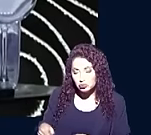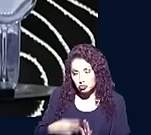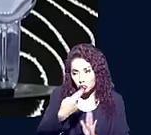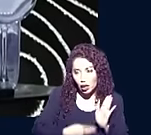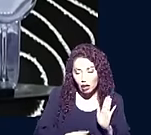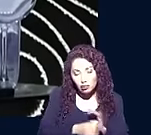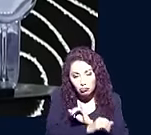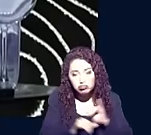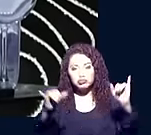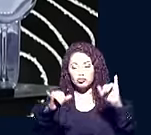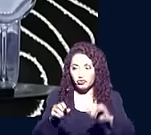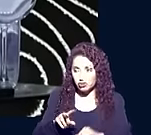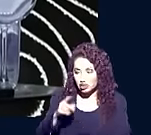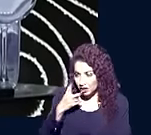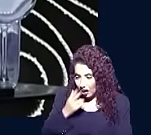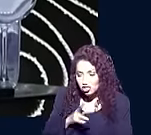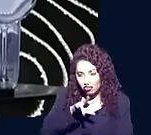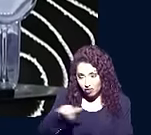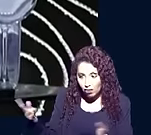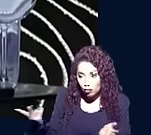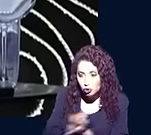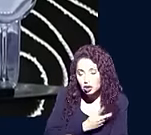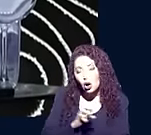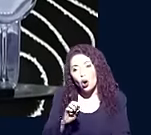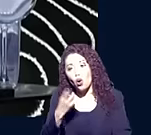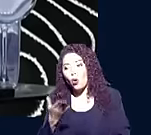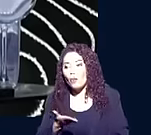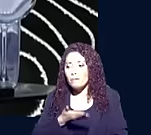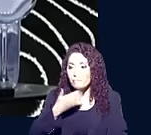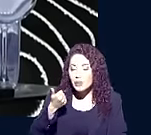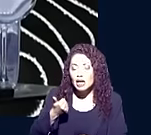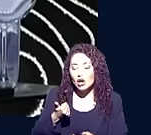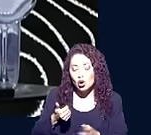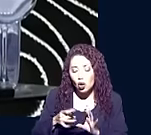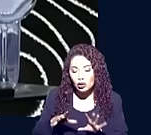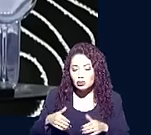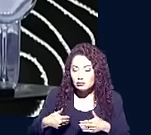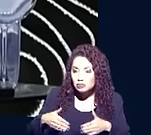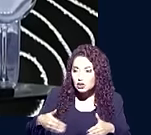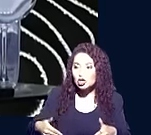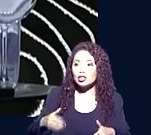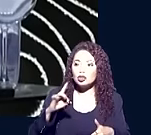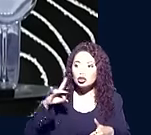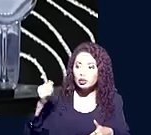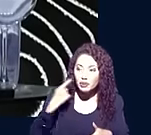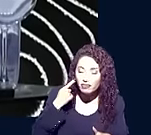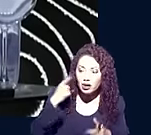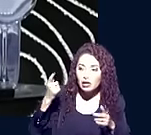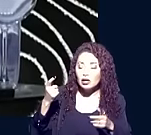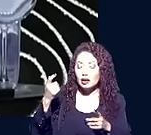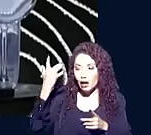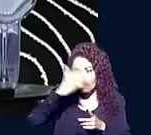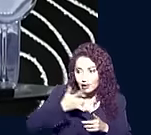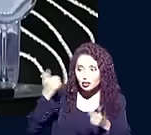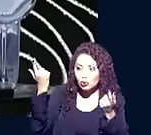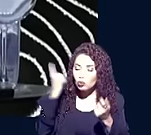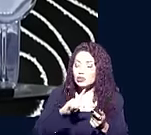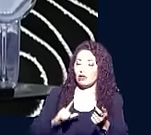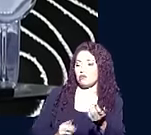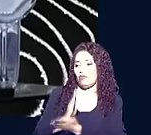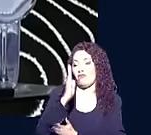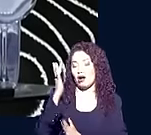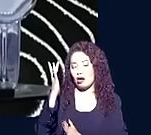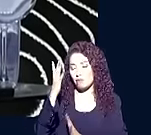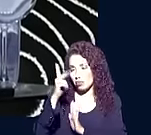acontecer ou que seria melhor dar mais prazo ao Ministro Rad para ver se consegue aprovar esses projetos e ter um um cenário